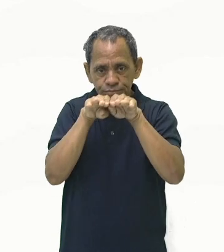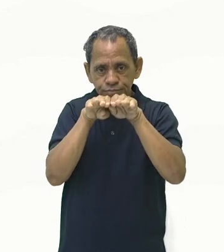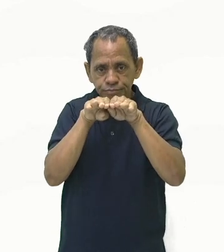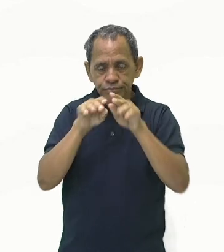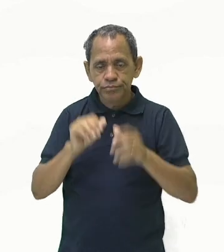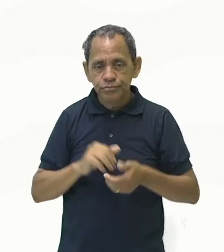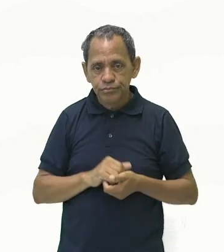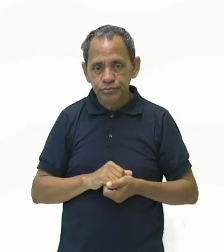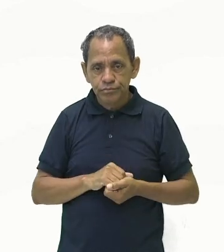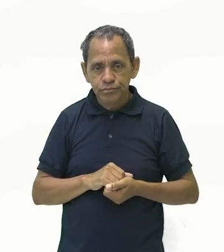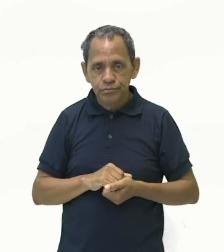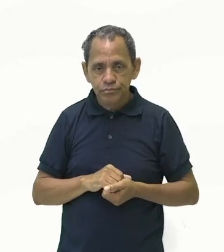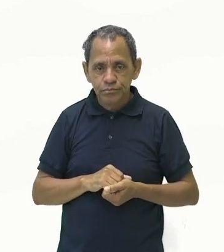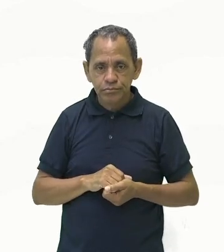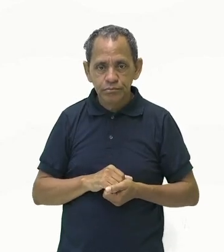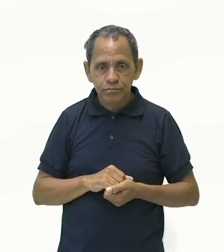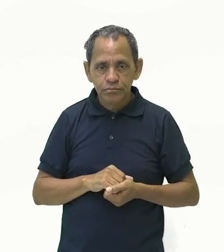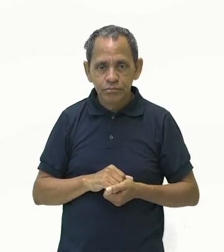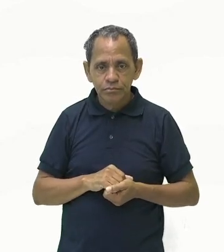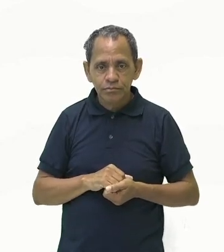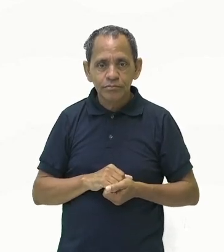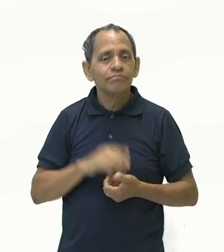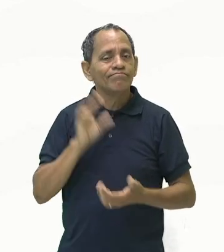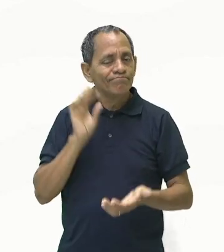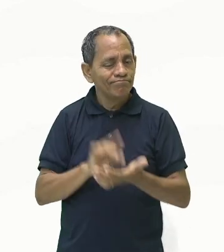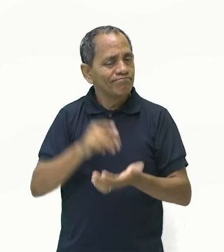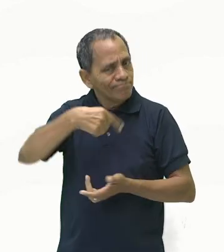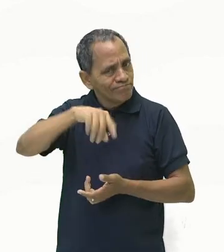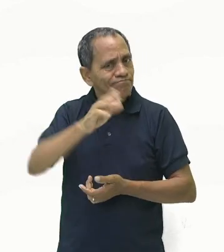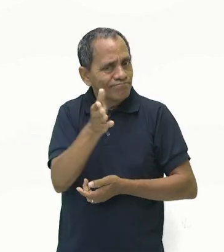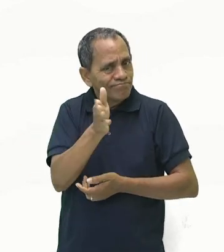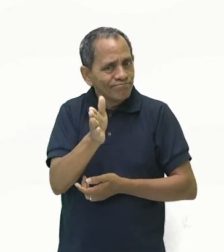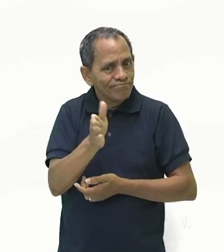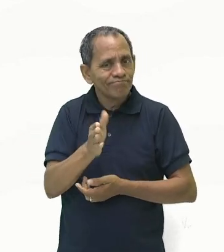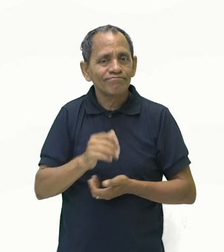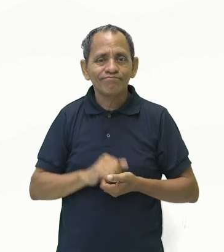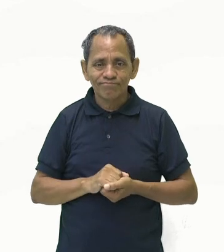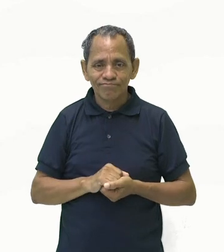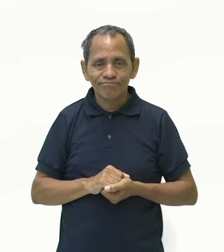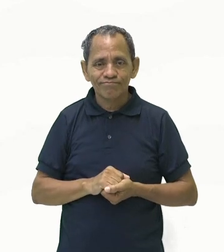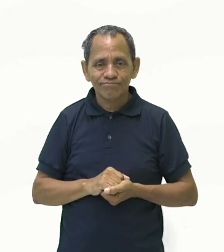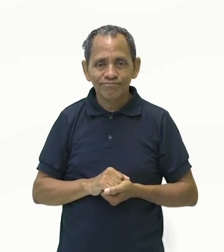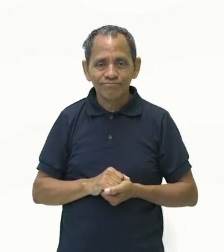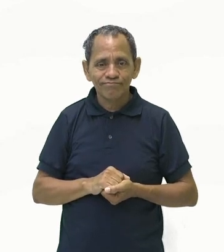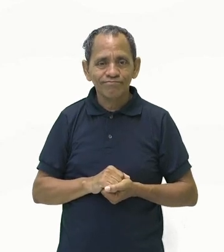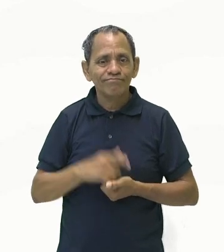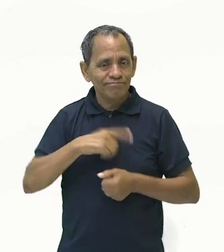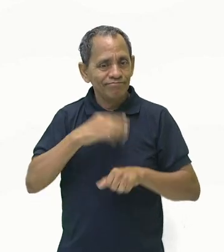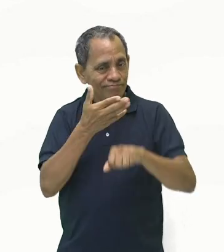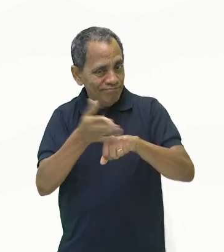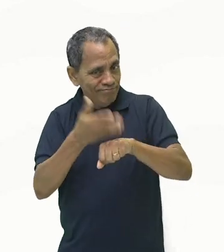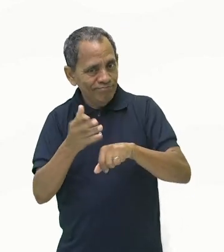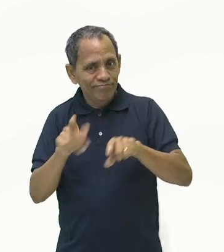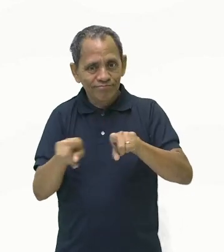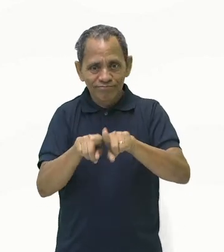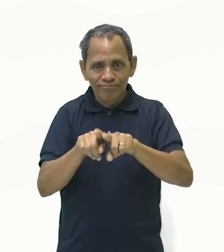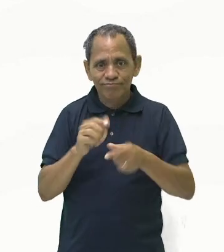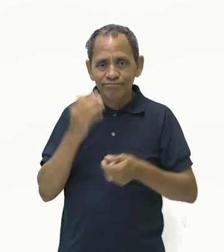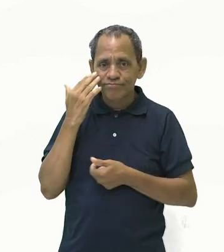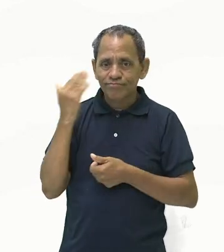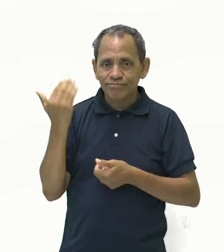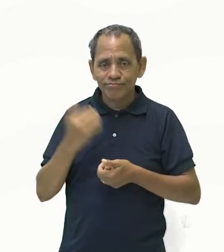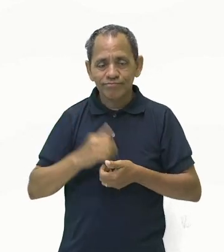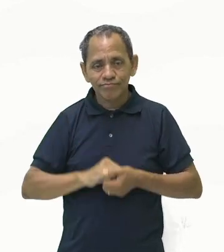Tenho certeza que você já está fera em fazer isso aí. Então vamos aqui dar continuidade. Nós